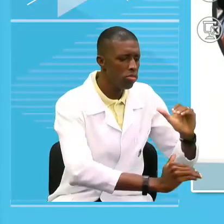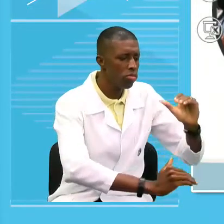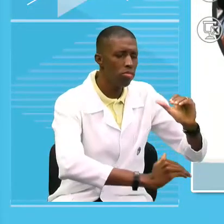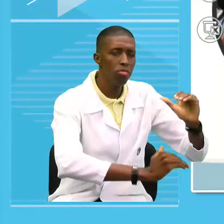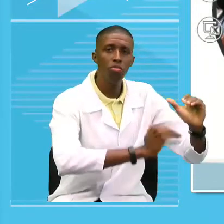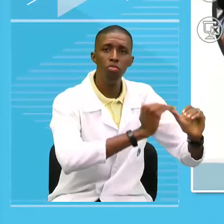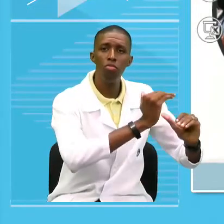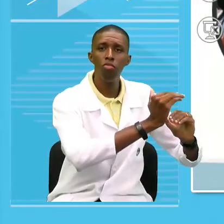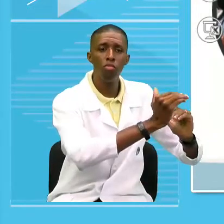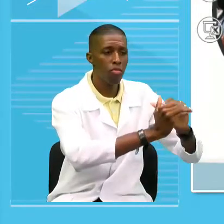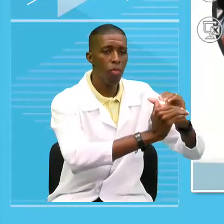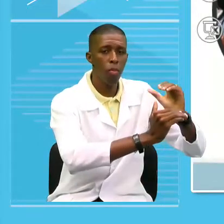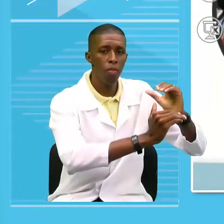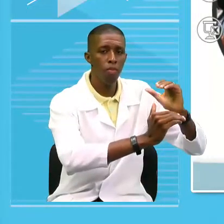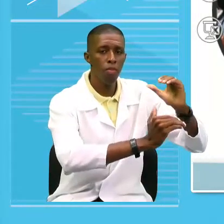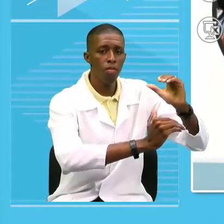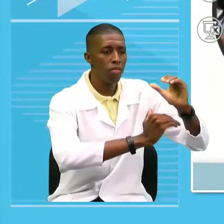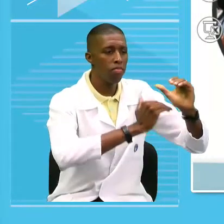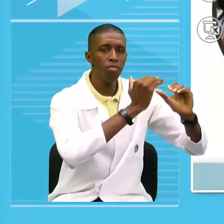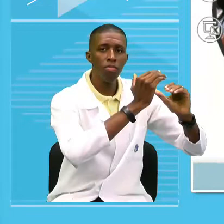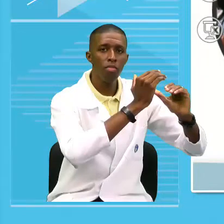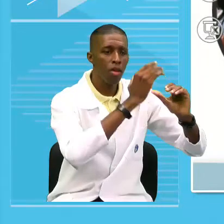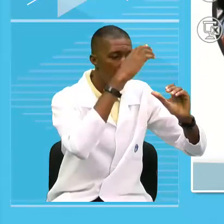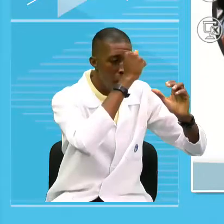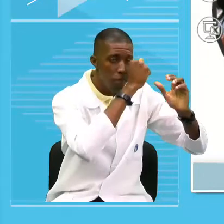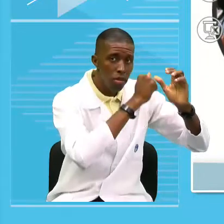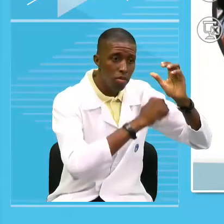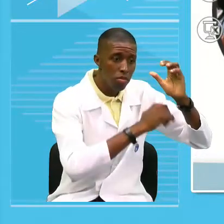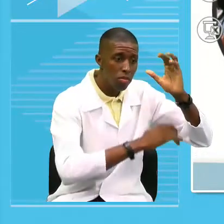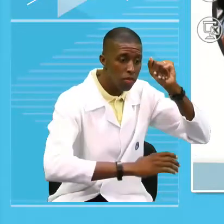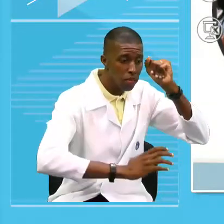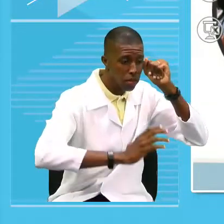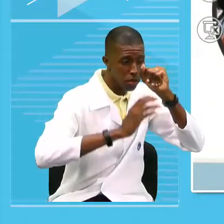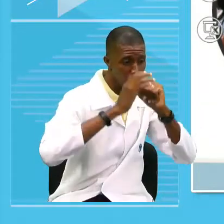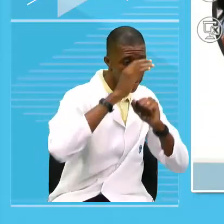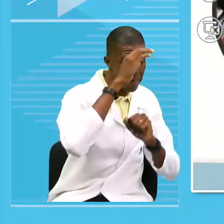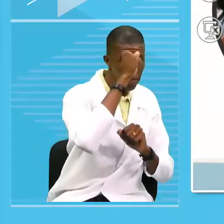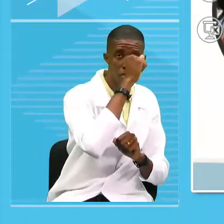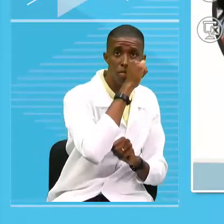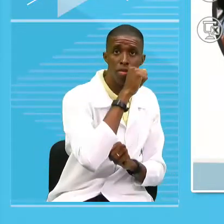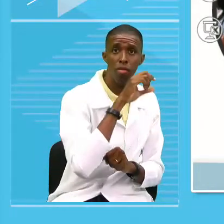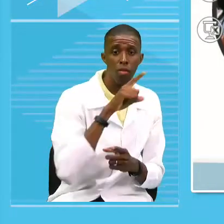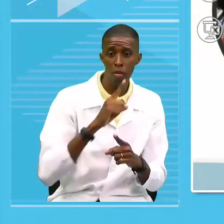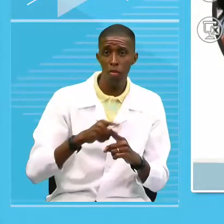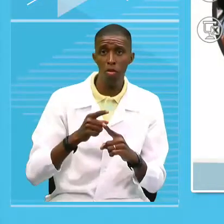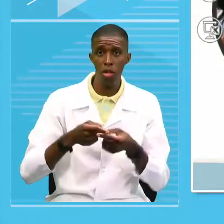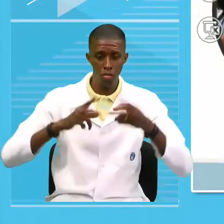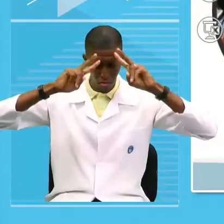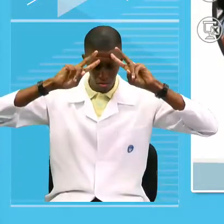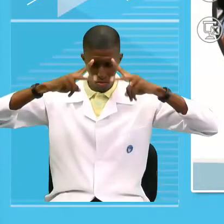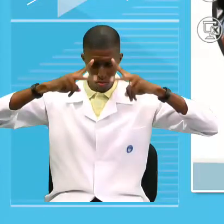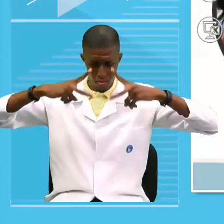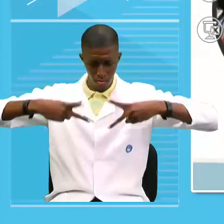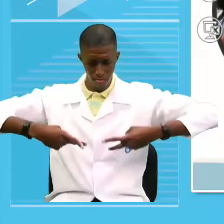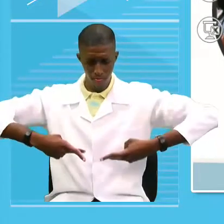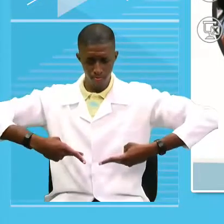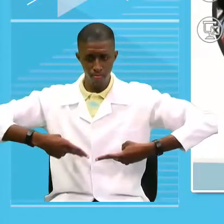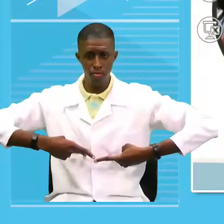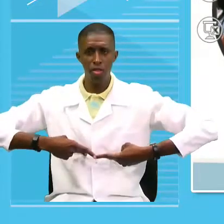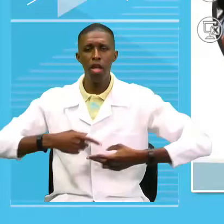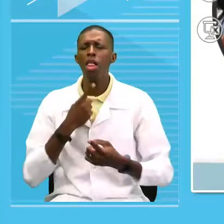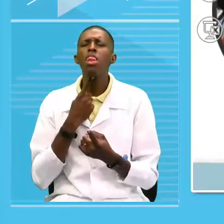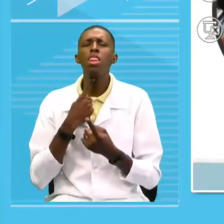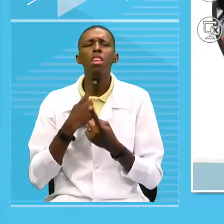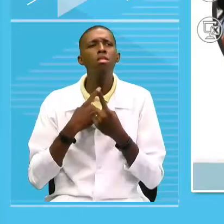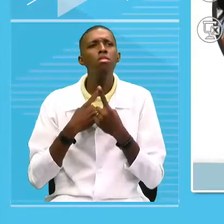né E nós temos histórias realidades desejos gostos semelhantes